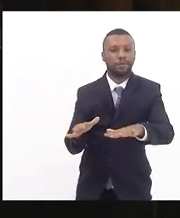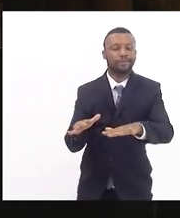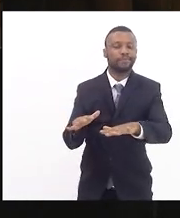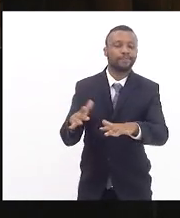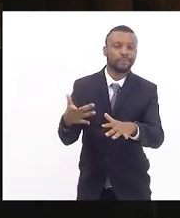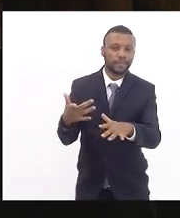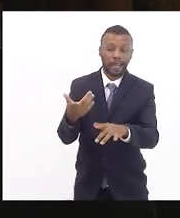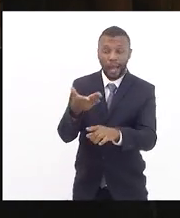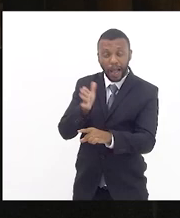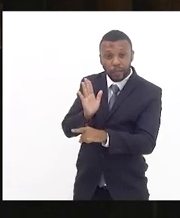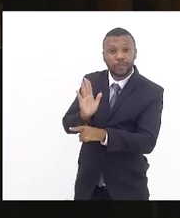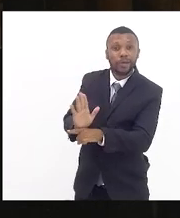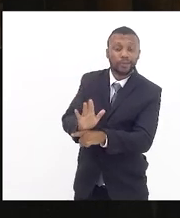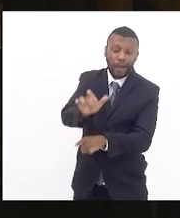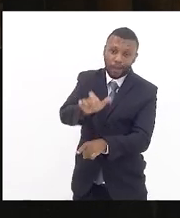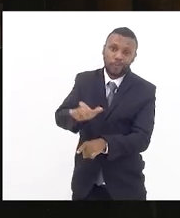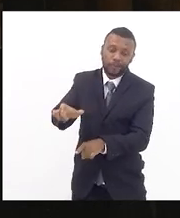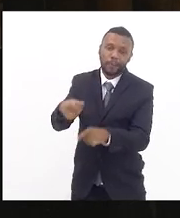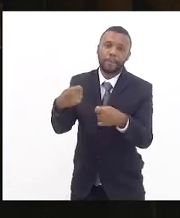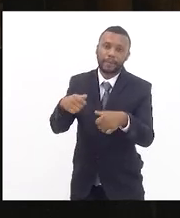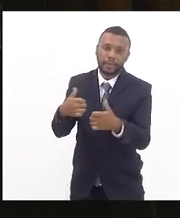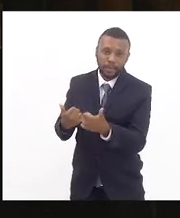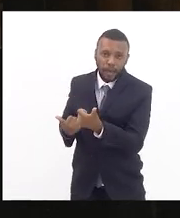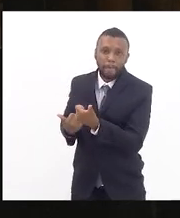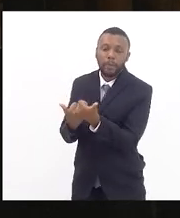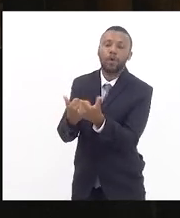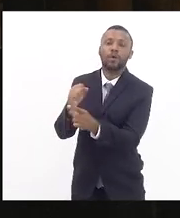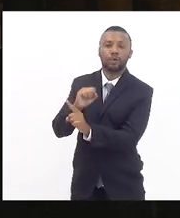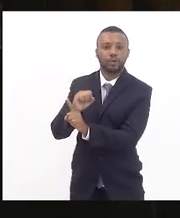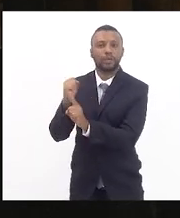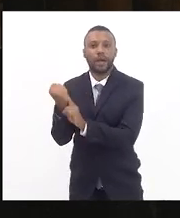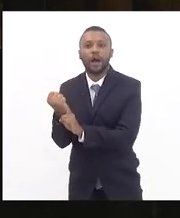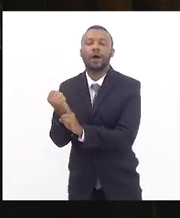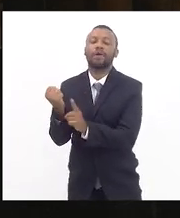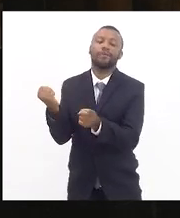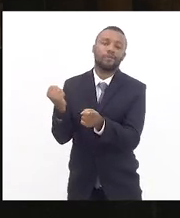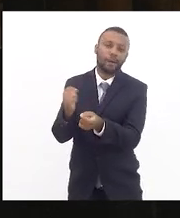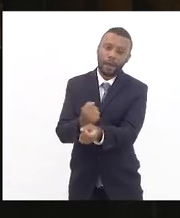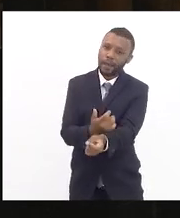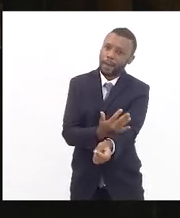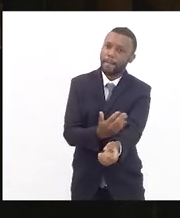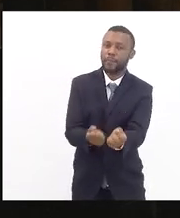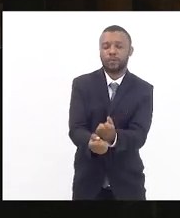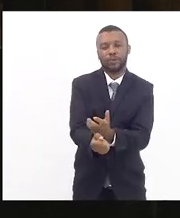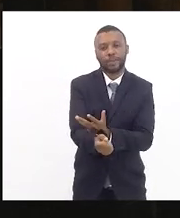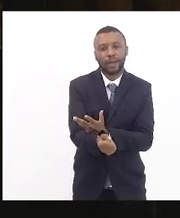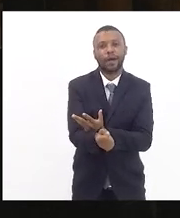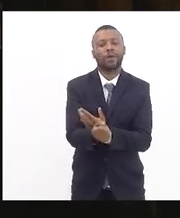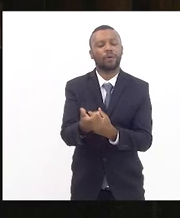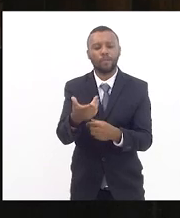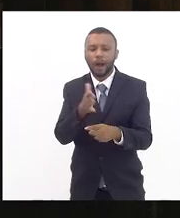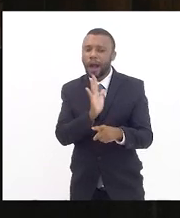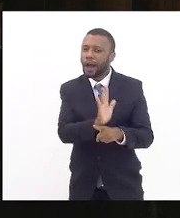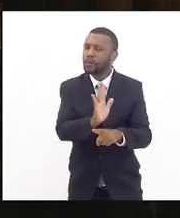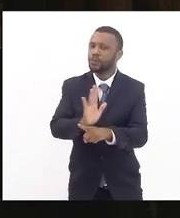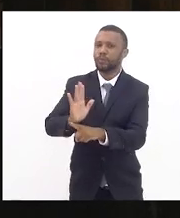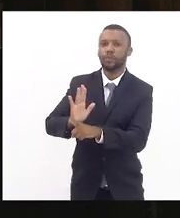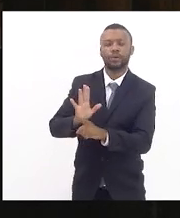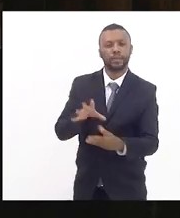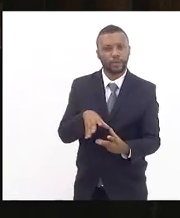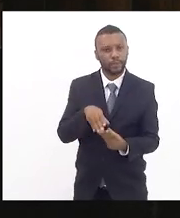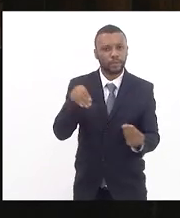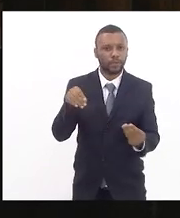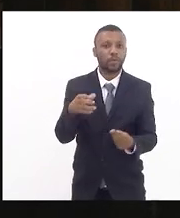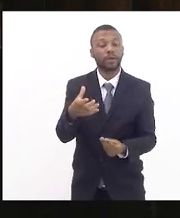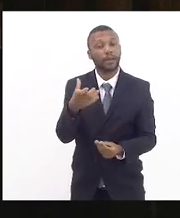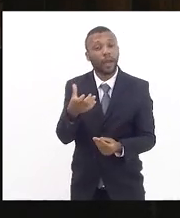necessitando, não só de apoio social, mas de apoio também físico, emocional e espiritual. Enfim, nós quero aqui,